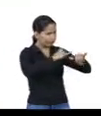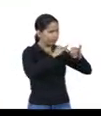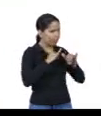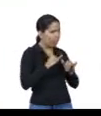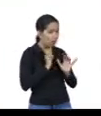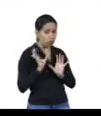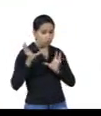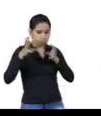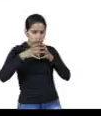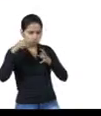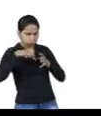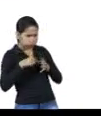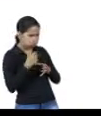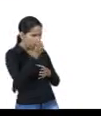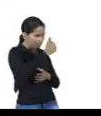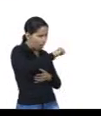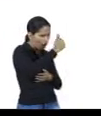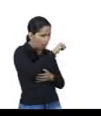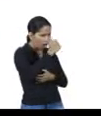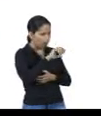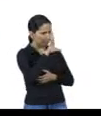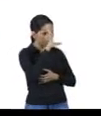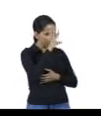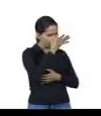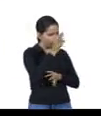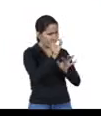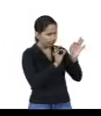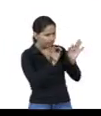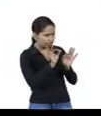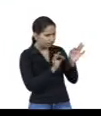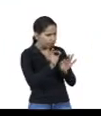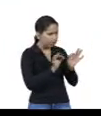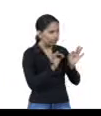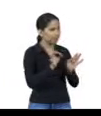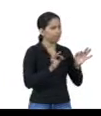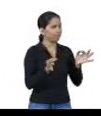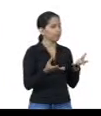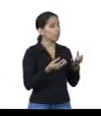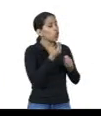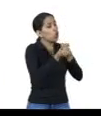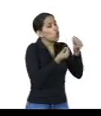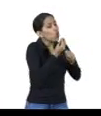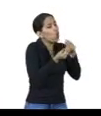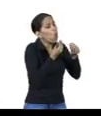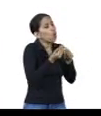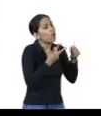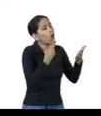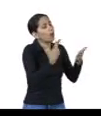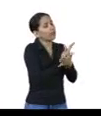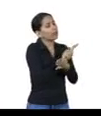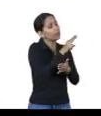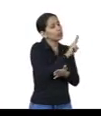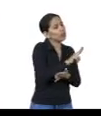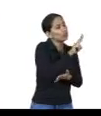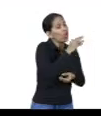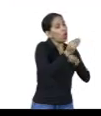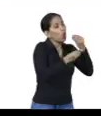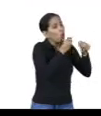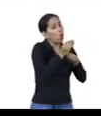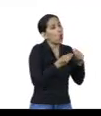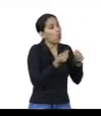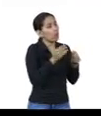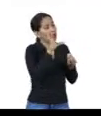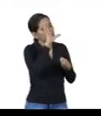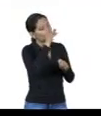envolvido nessa manutenção participa de um diálogo de segurança a respeito de como vão ser as atividades em cima desse equipamento